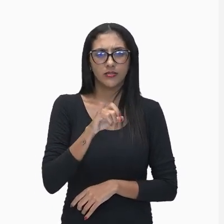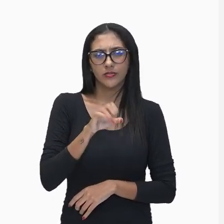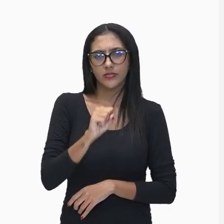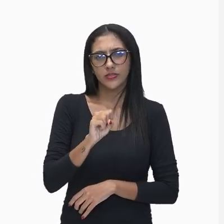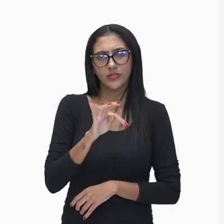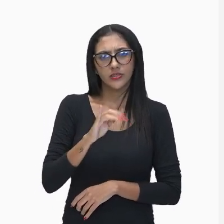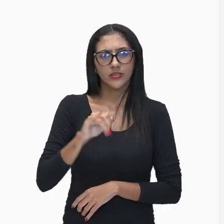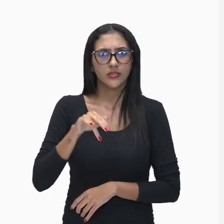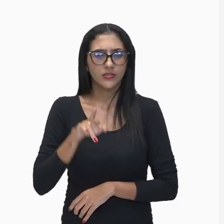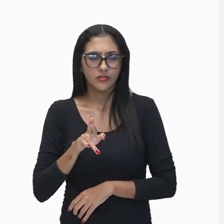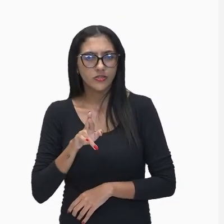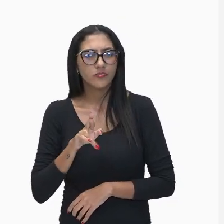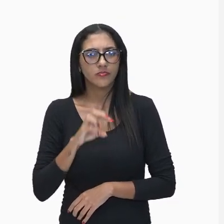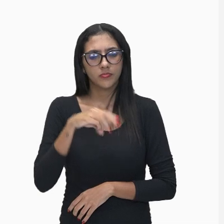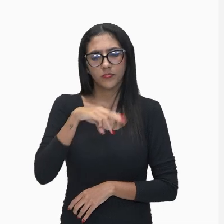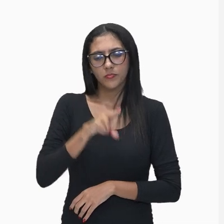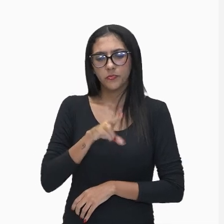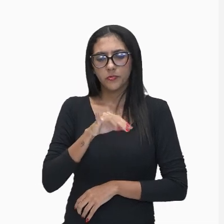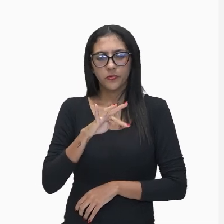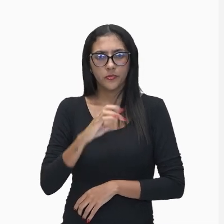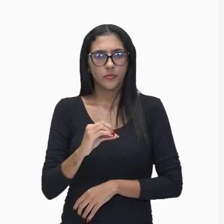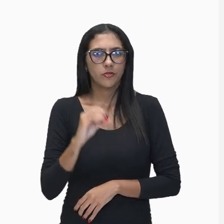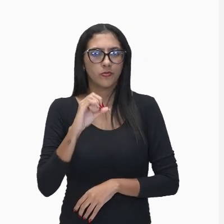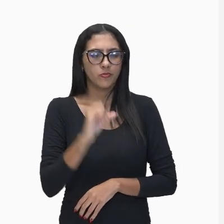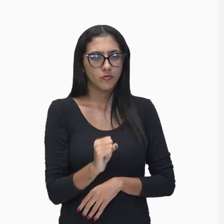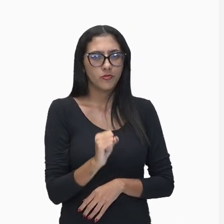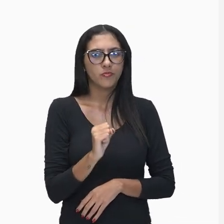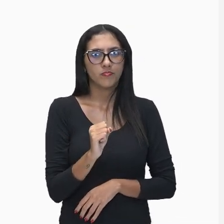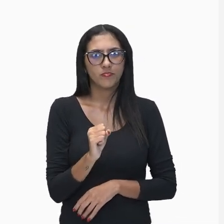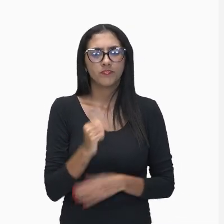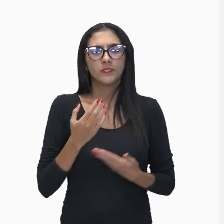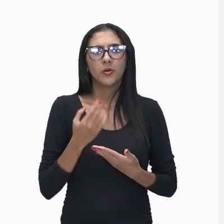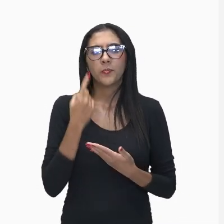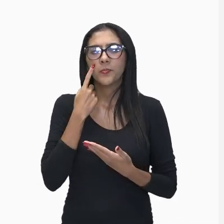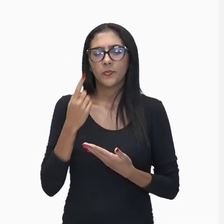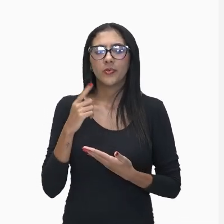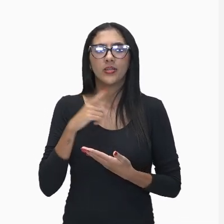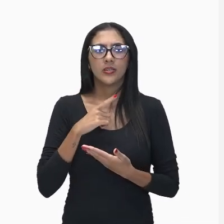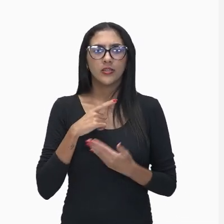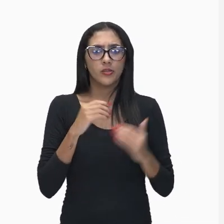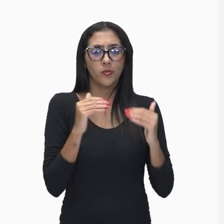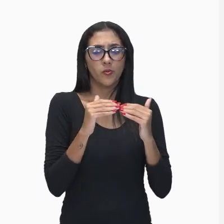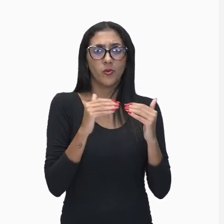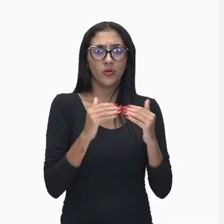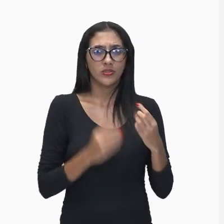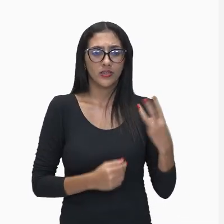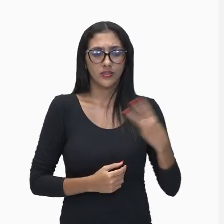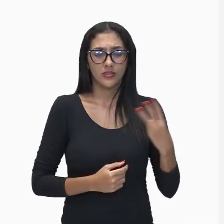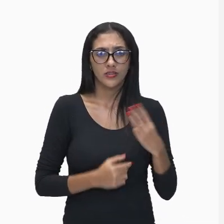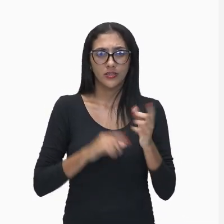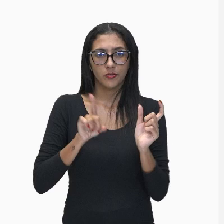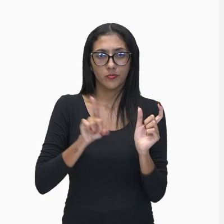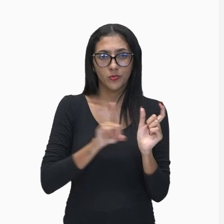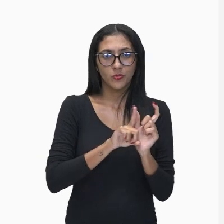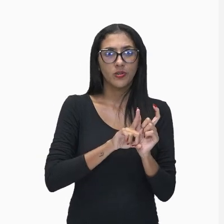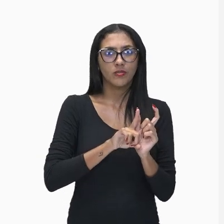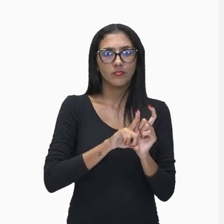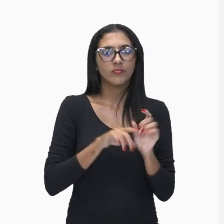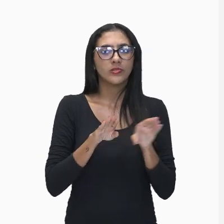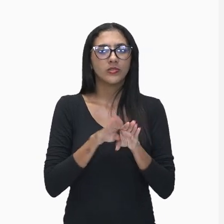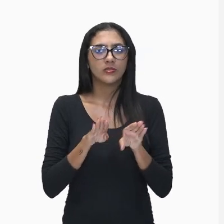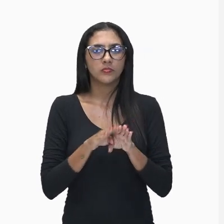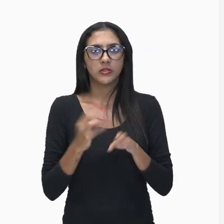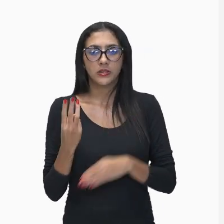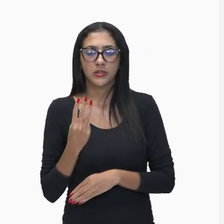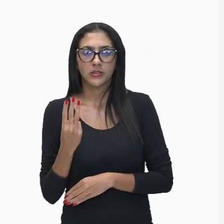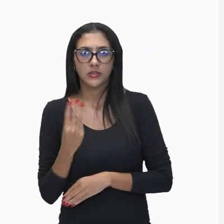muitos mistérios, e como sujeito corresponde à terceira pessoa do plural, perceba que o verbo existir ficou na terceira pessoa do